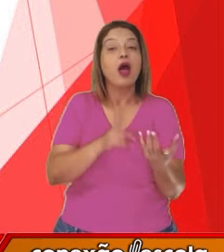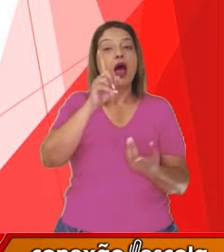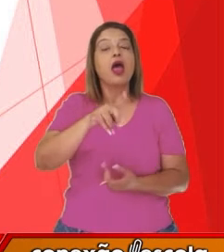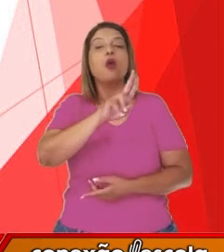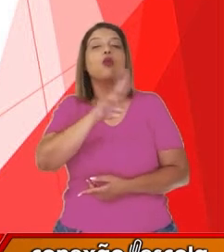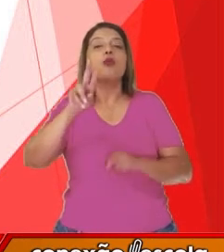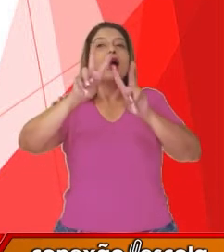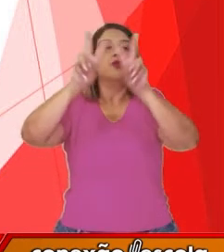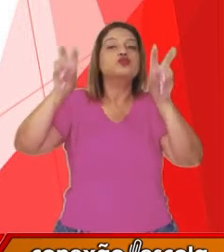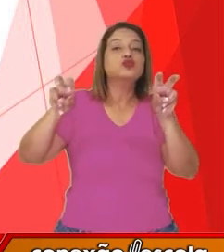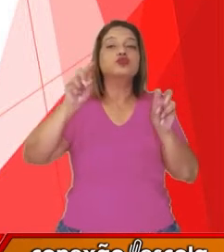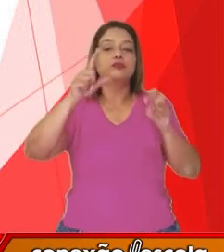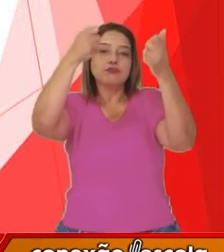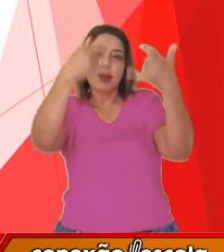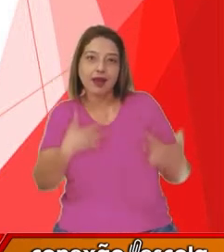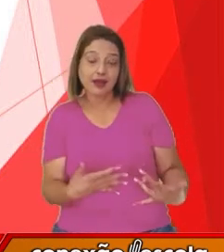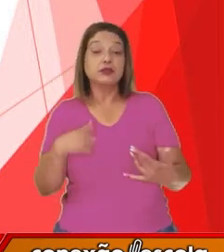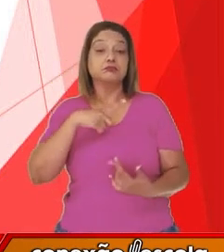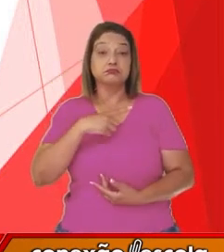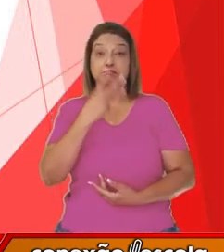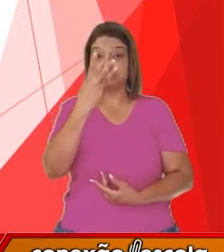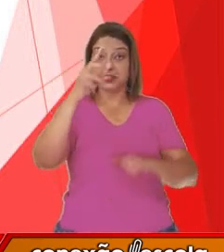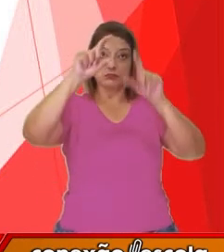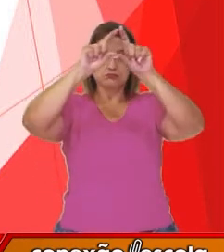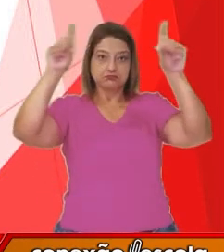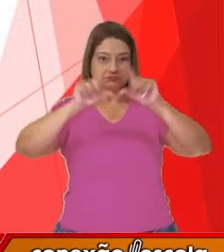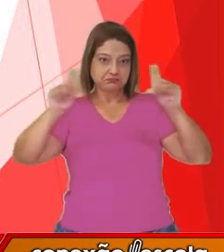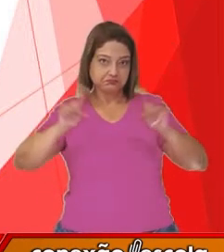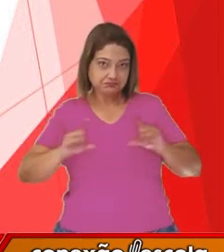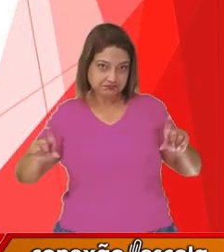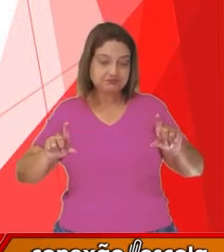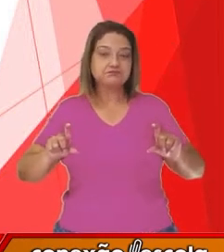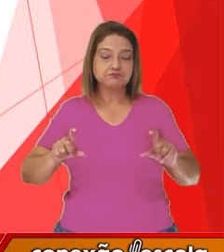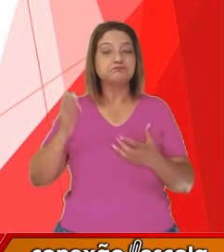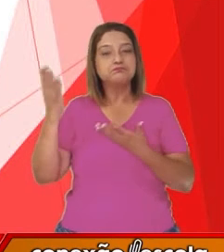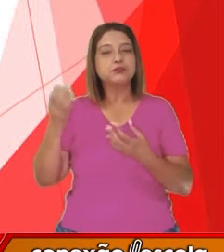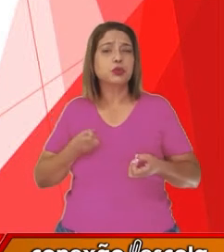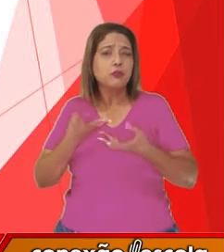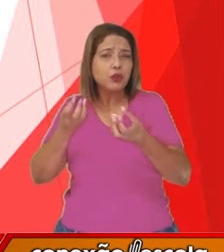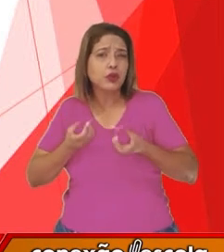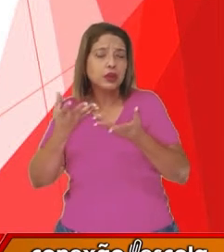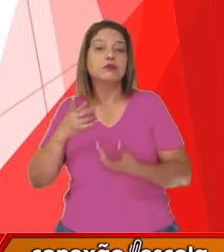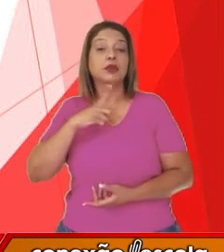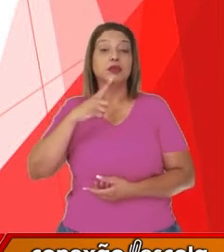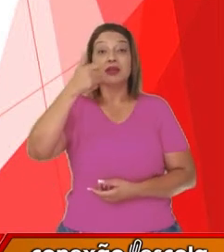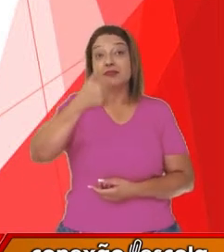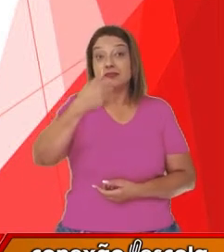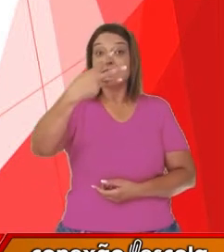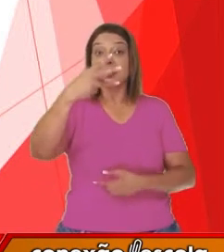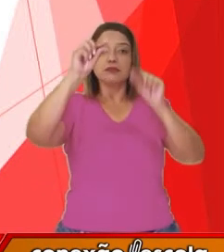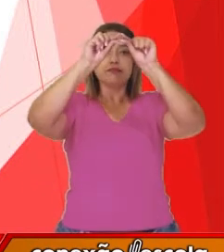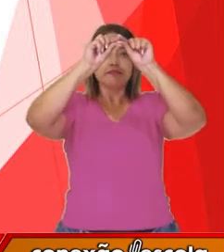assunto. São divididos em 3 estrofes, esse poema, e 13